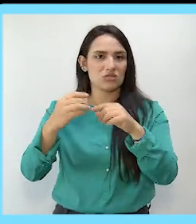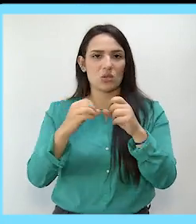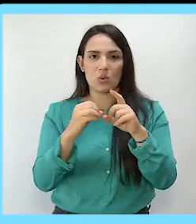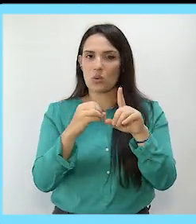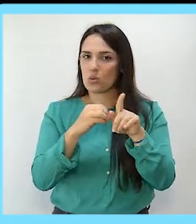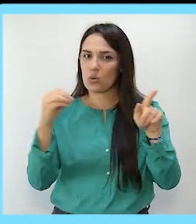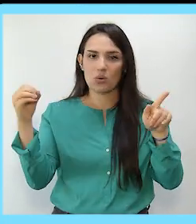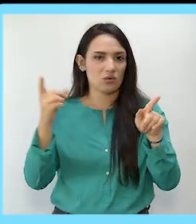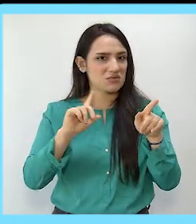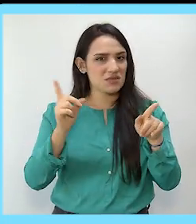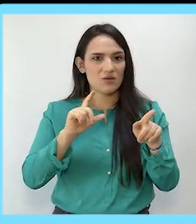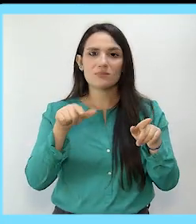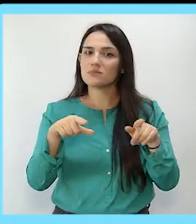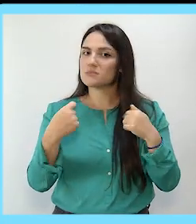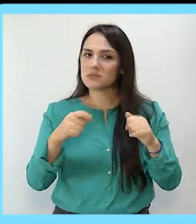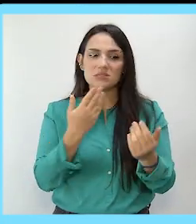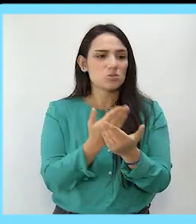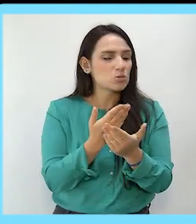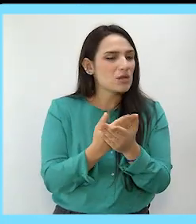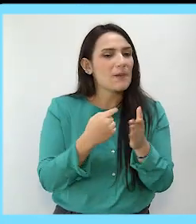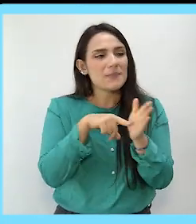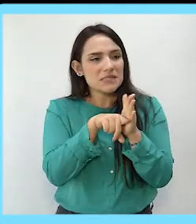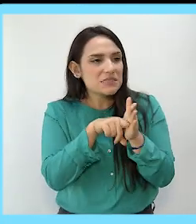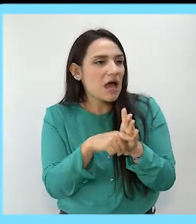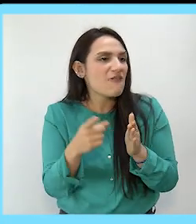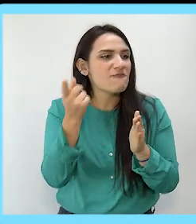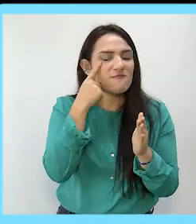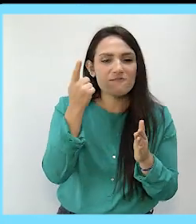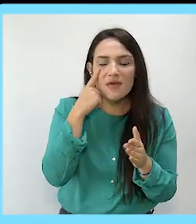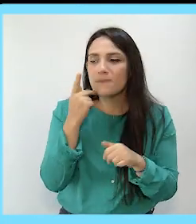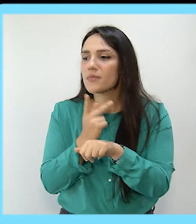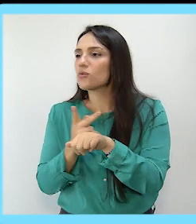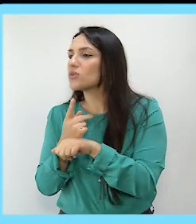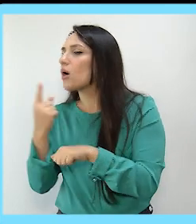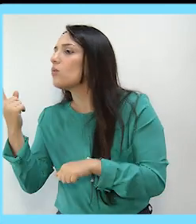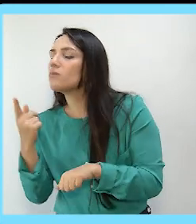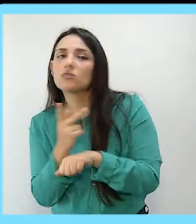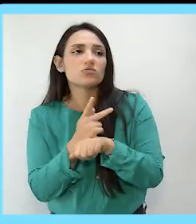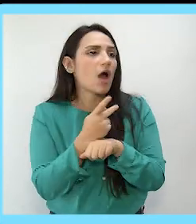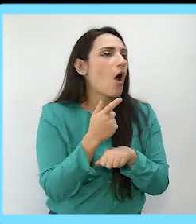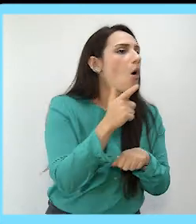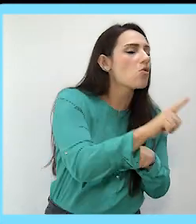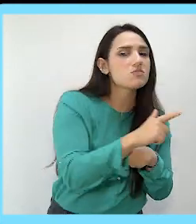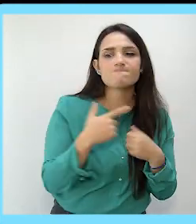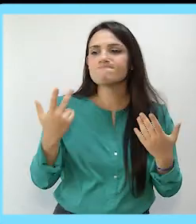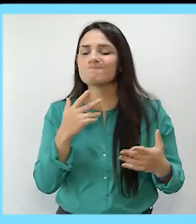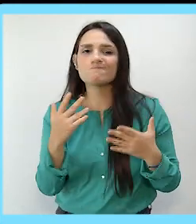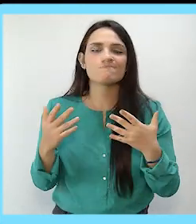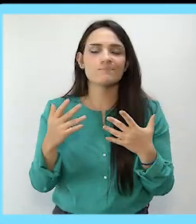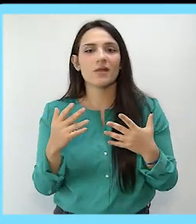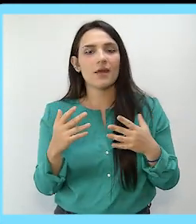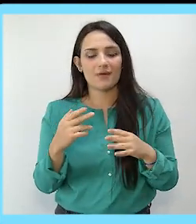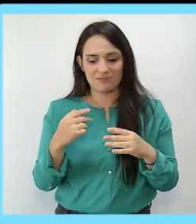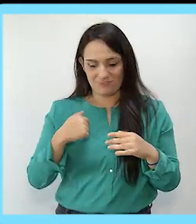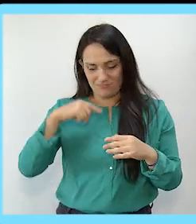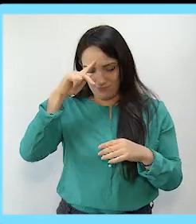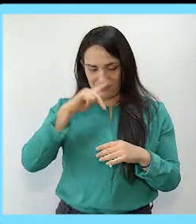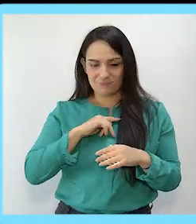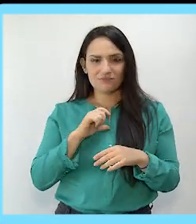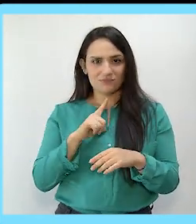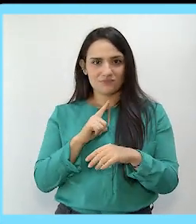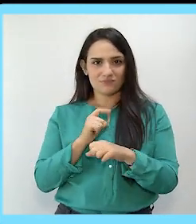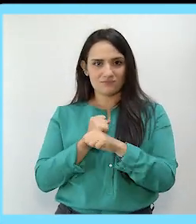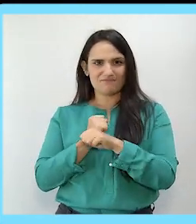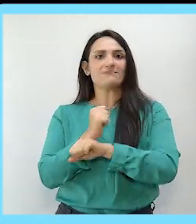aprendeu a pesquisar, correr atrás, perguntar para um, para outro, e eu acho que isso já nos moldou dessa forma,